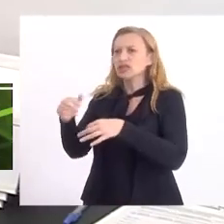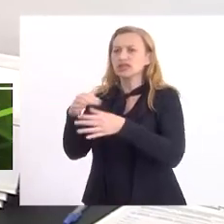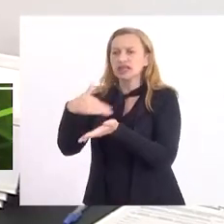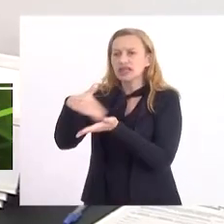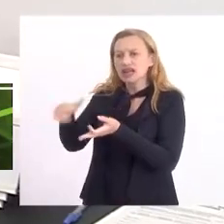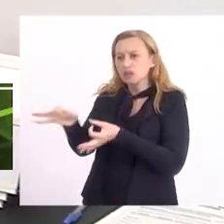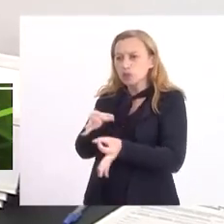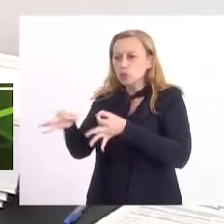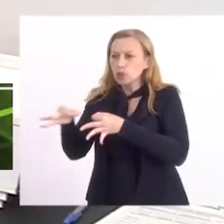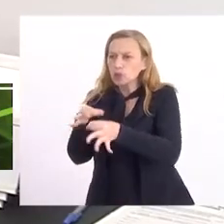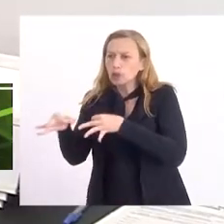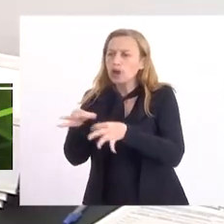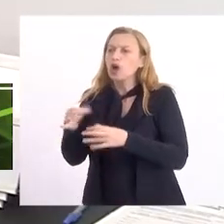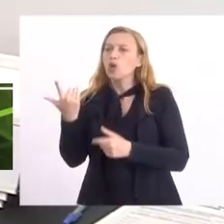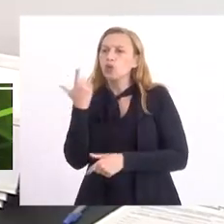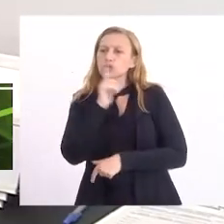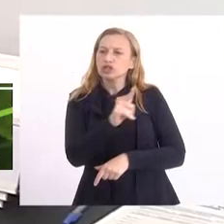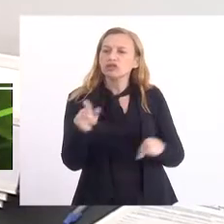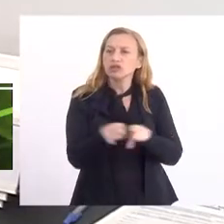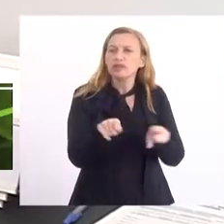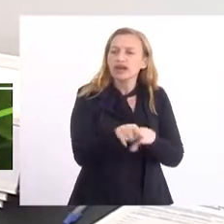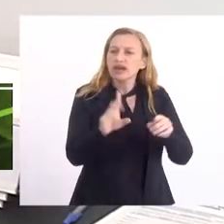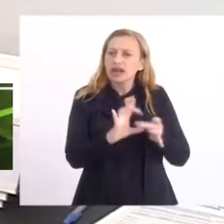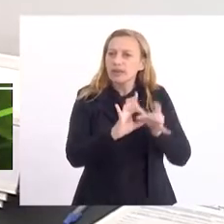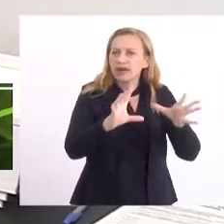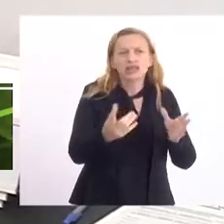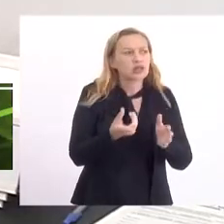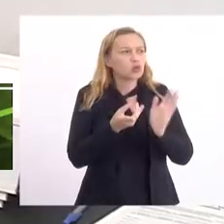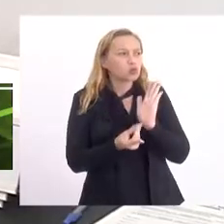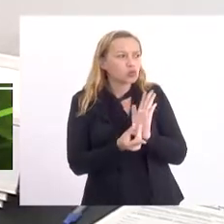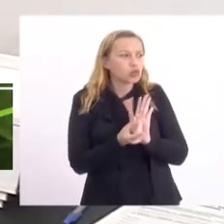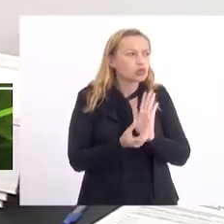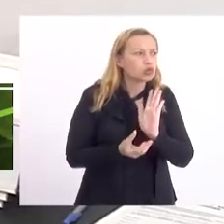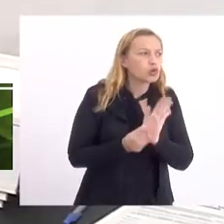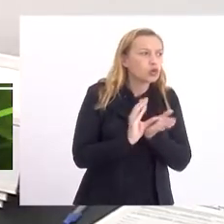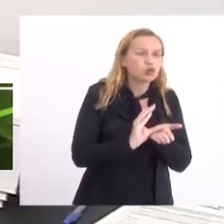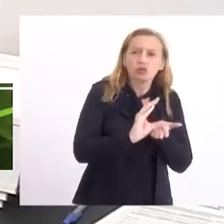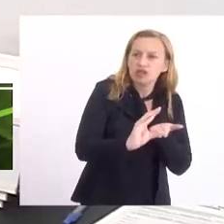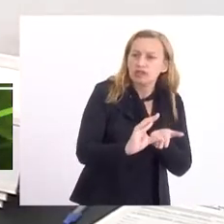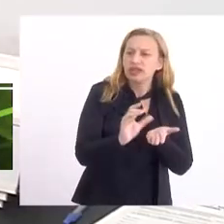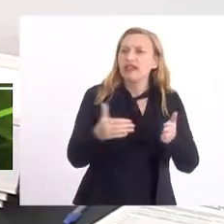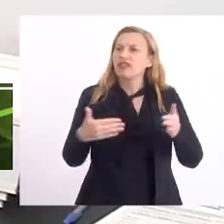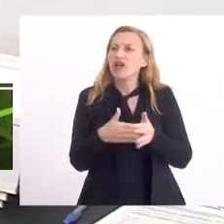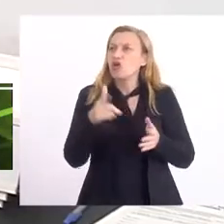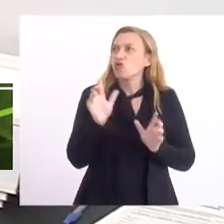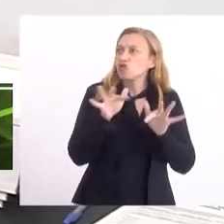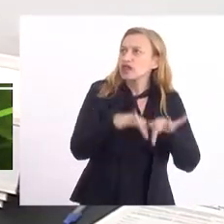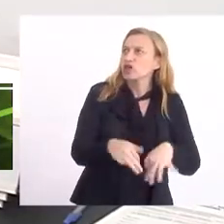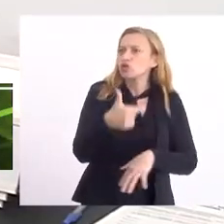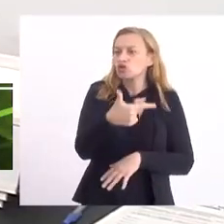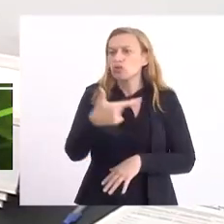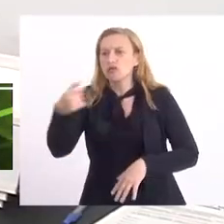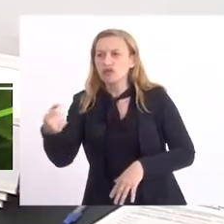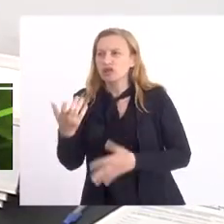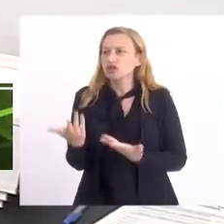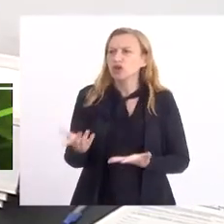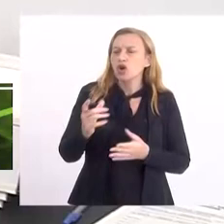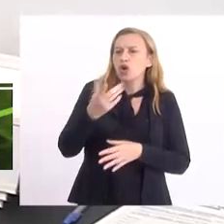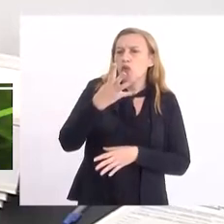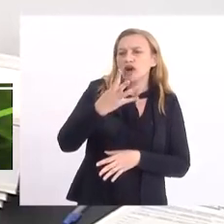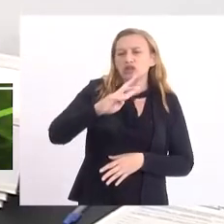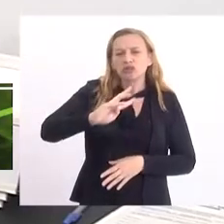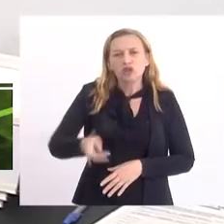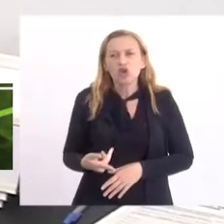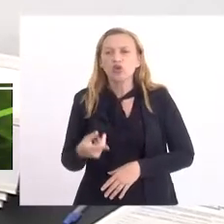Planejamento, e conseguiu também a autorização do orçamento, que esse pessoal, até o final de 2020, dá um montante de 4 milhões e